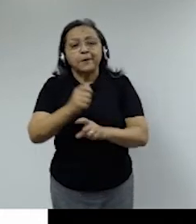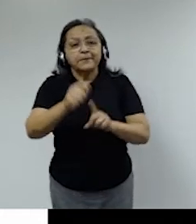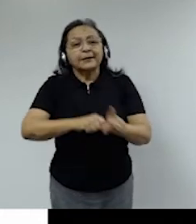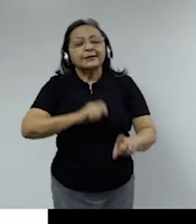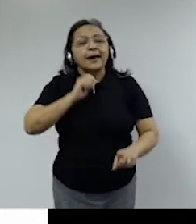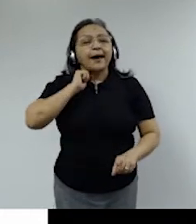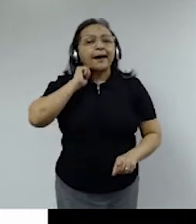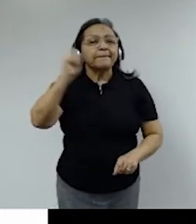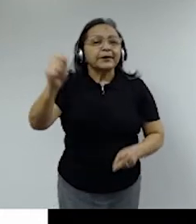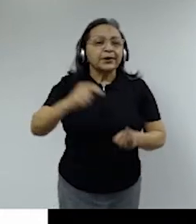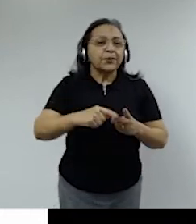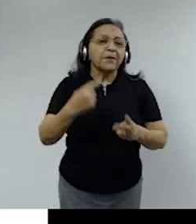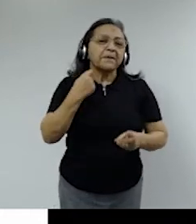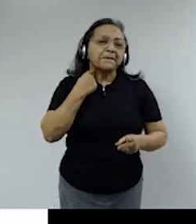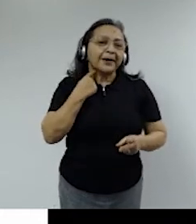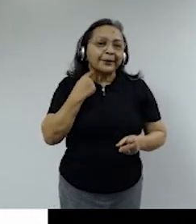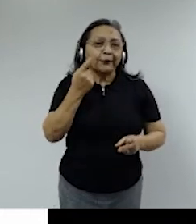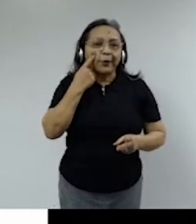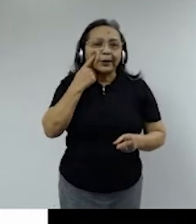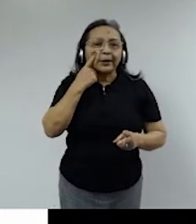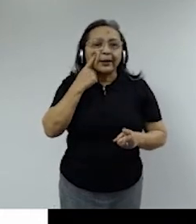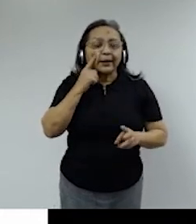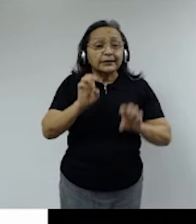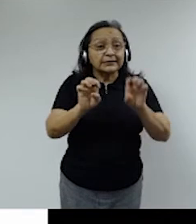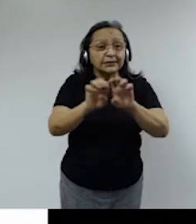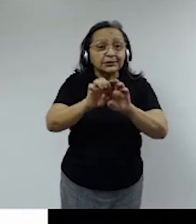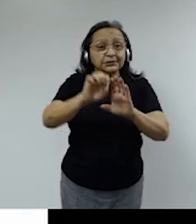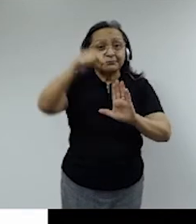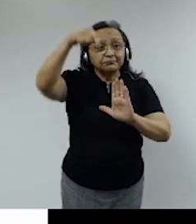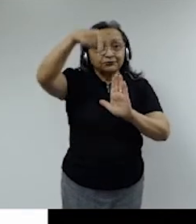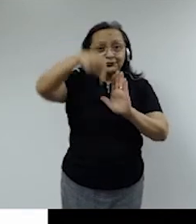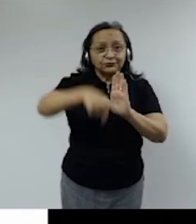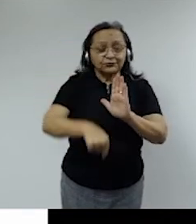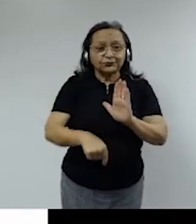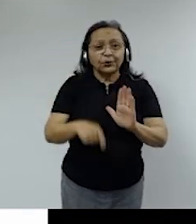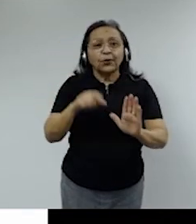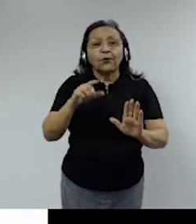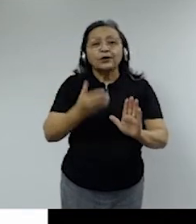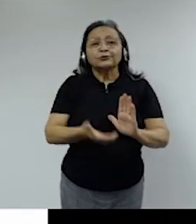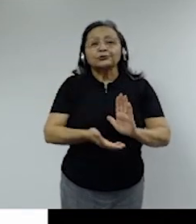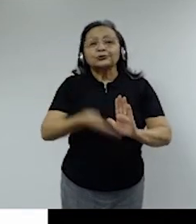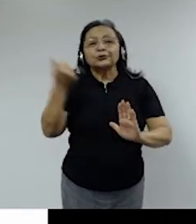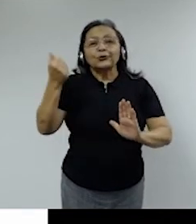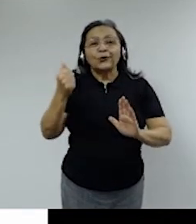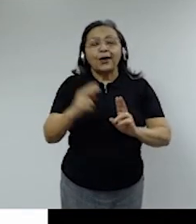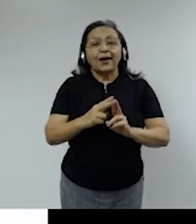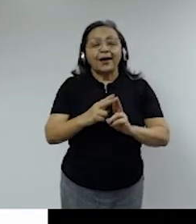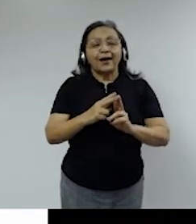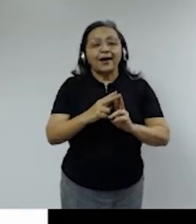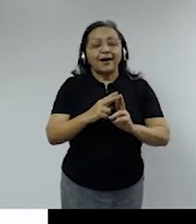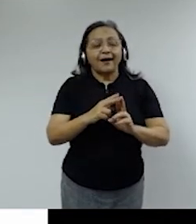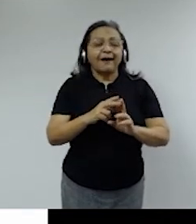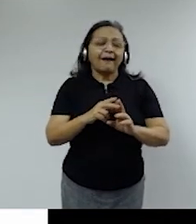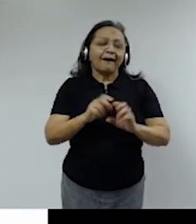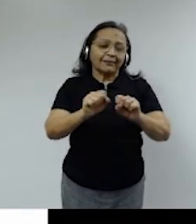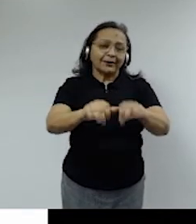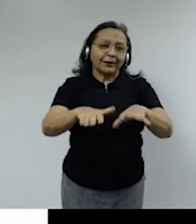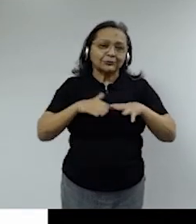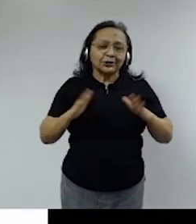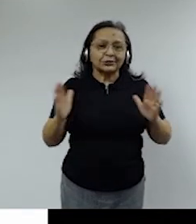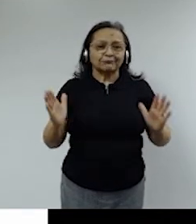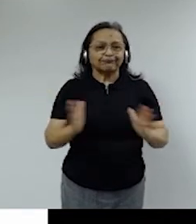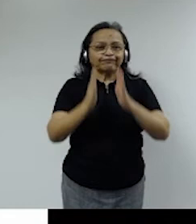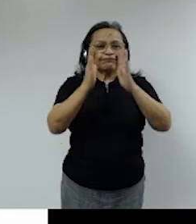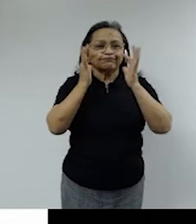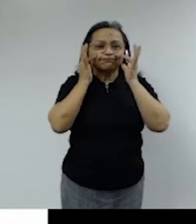suspensas, olha como cai esse número, né? Ou seja, quando se tirou a audiência de custódia presencial e se passou simplesmente a um